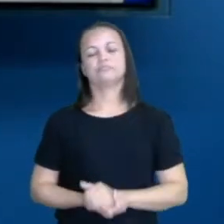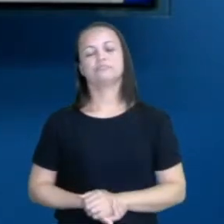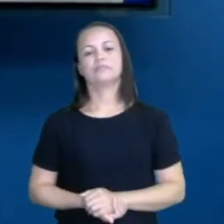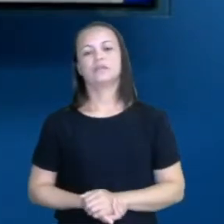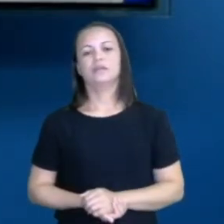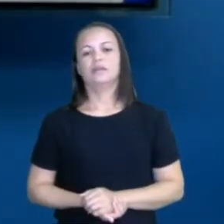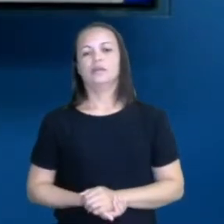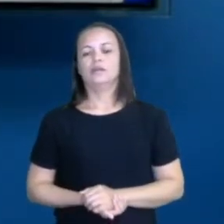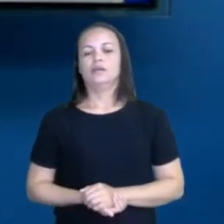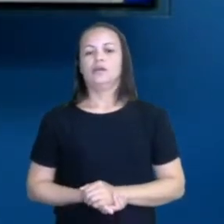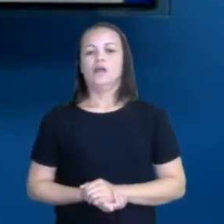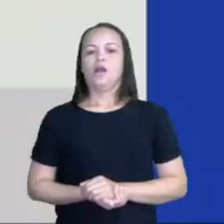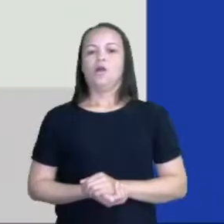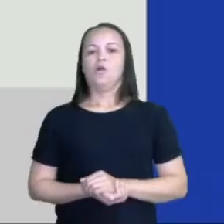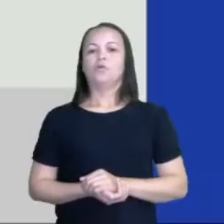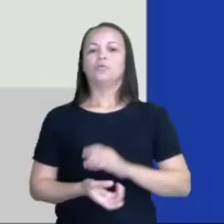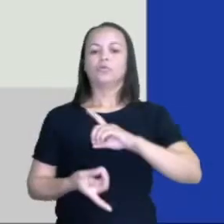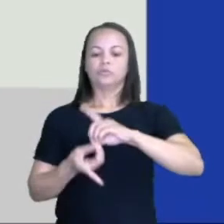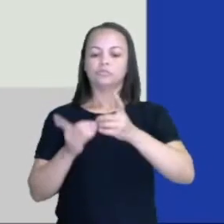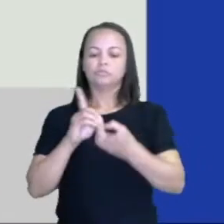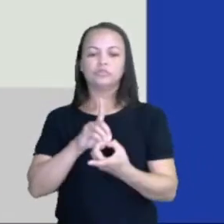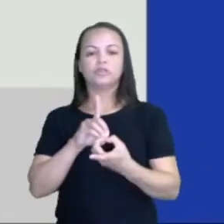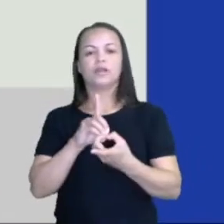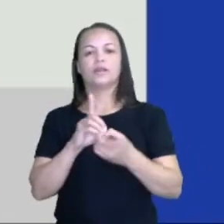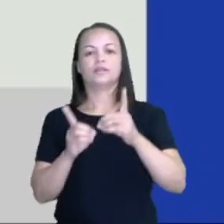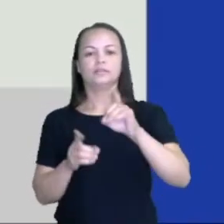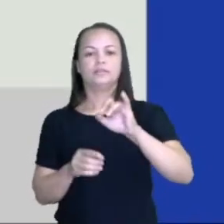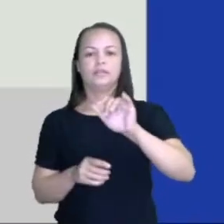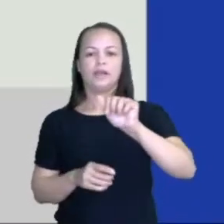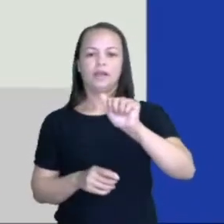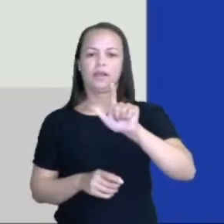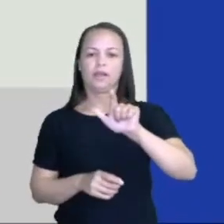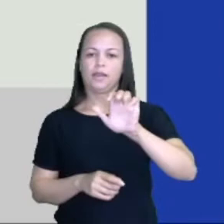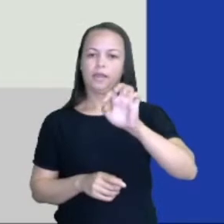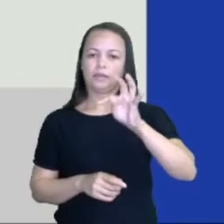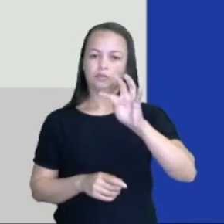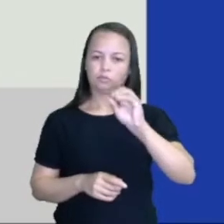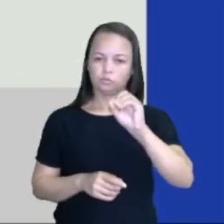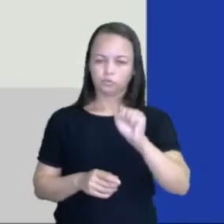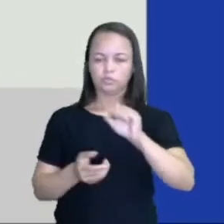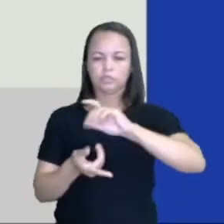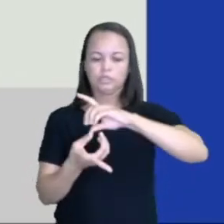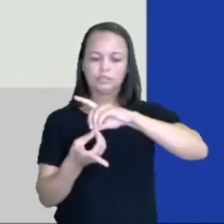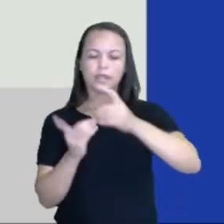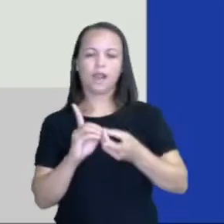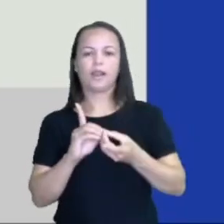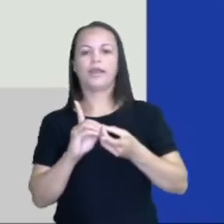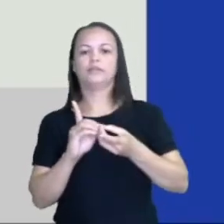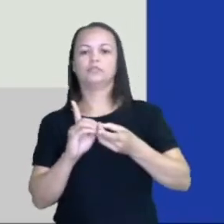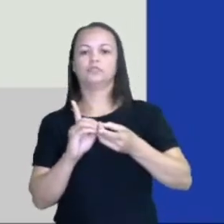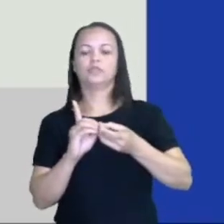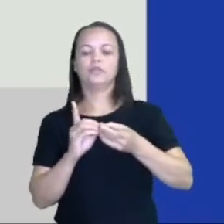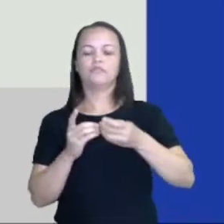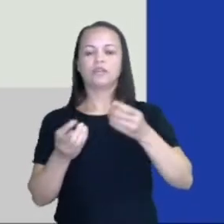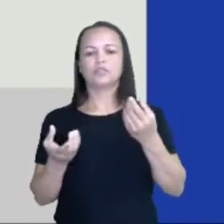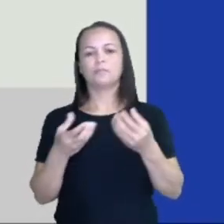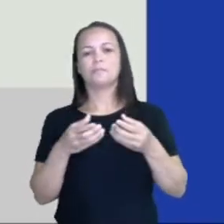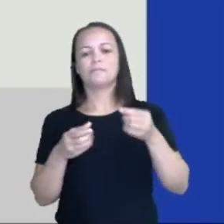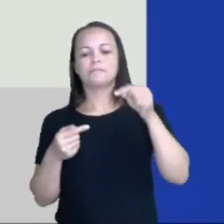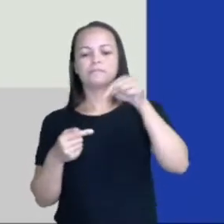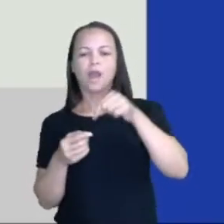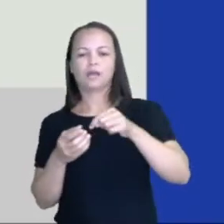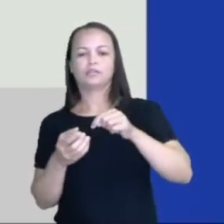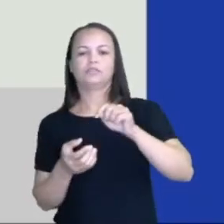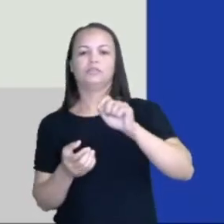Alguns dialetos regionais que também fazem parte da variação geográfica, ou seja, as formas de